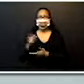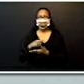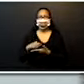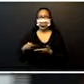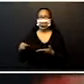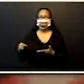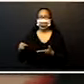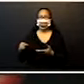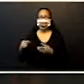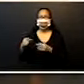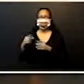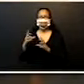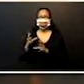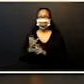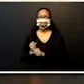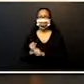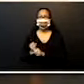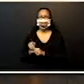Tranquilo?